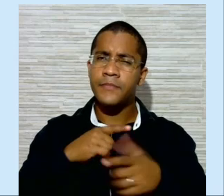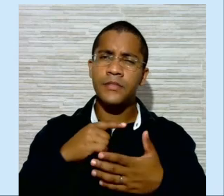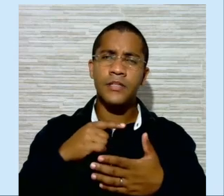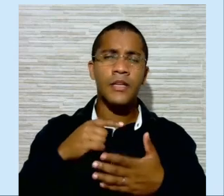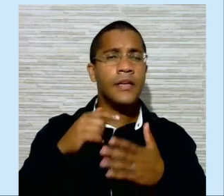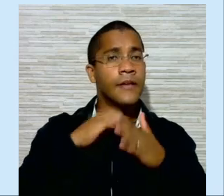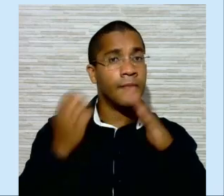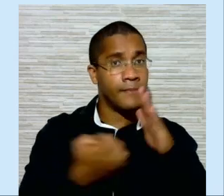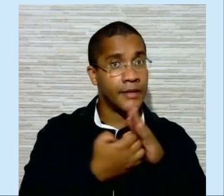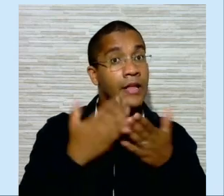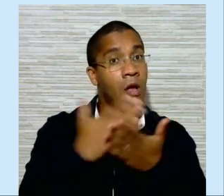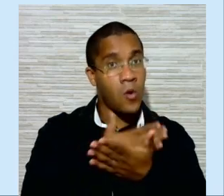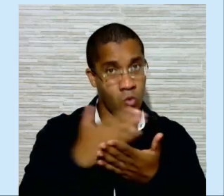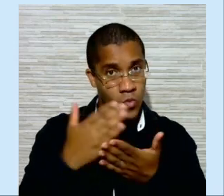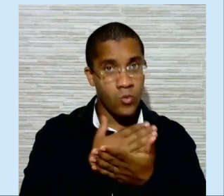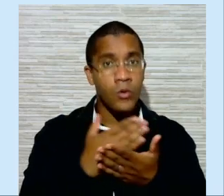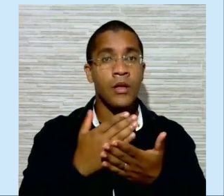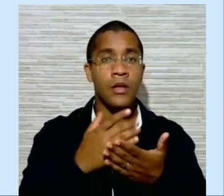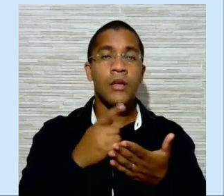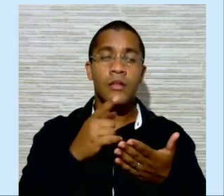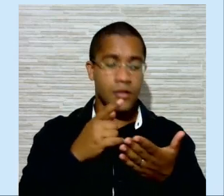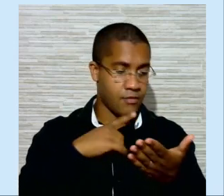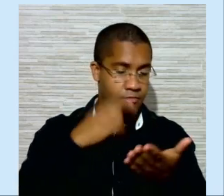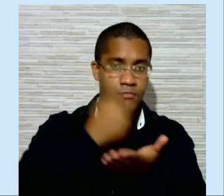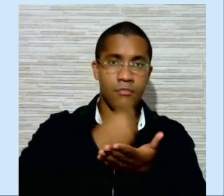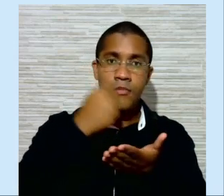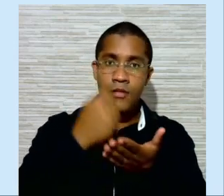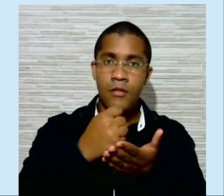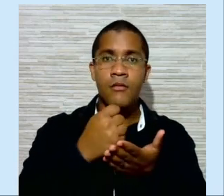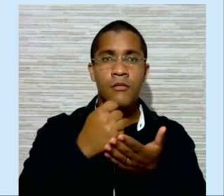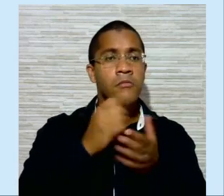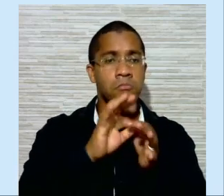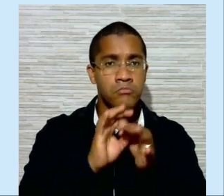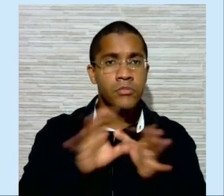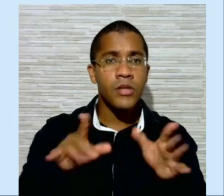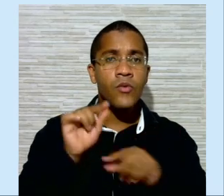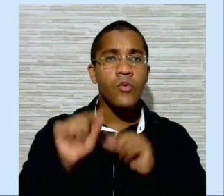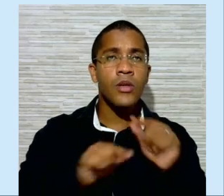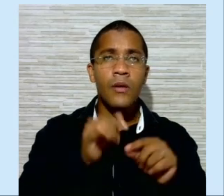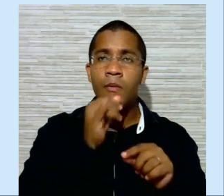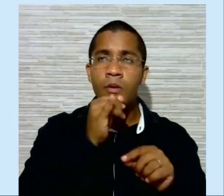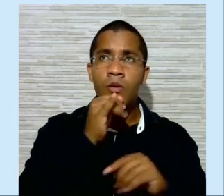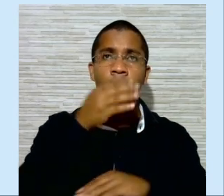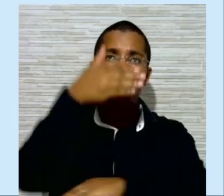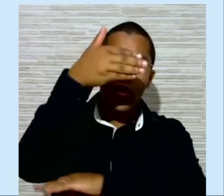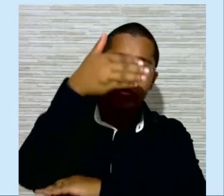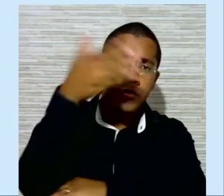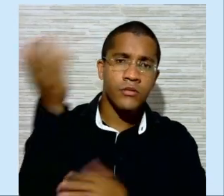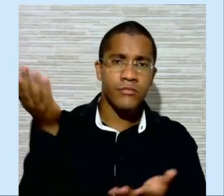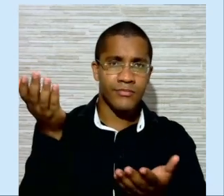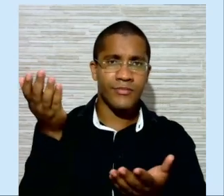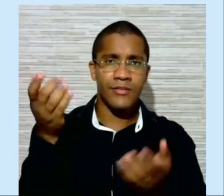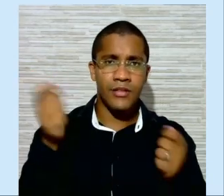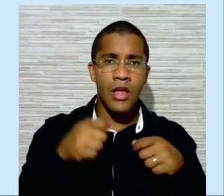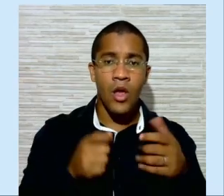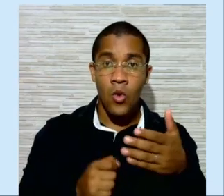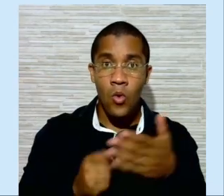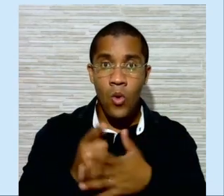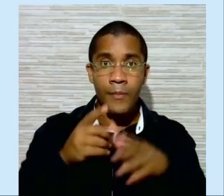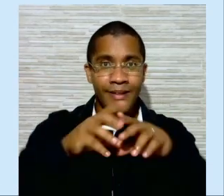empresas que recebem a permissão, tá, para instalarem, por exemplo, hospedagens, tá?